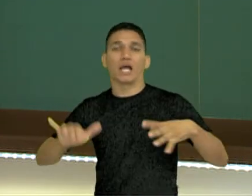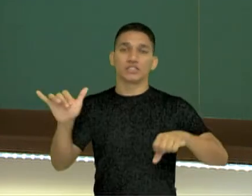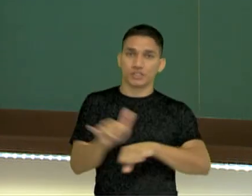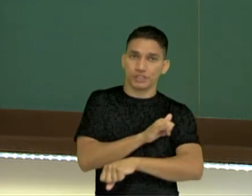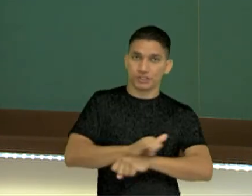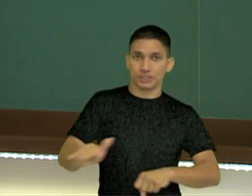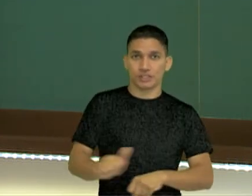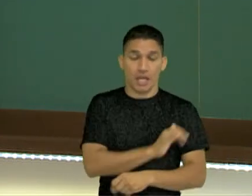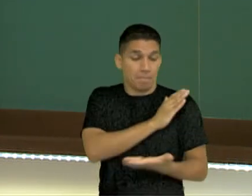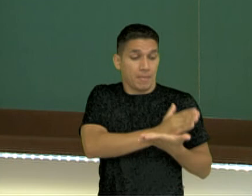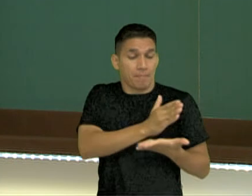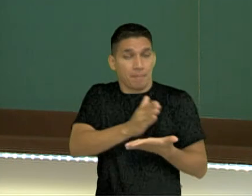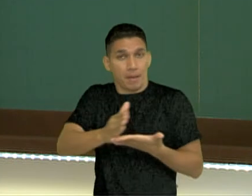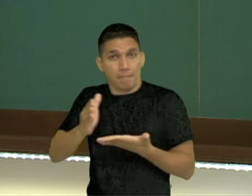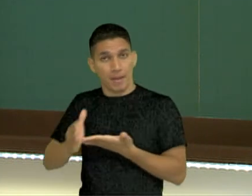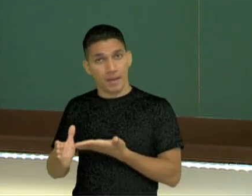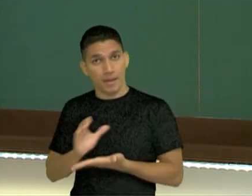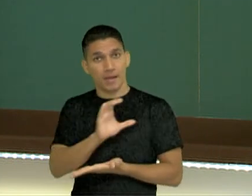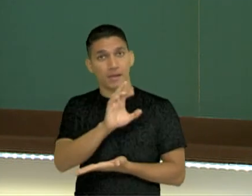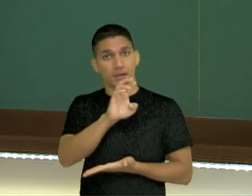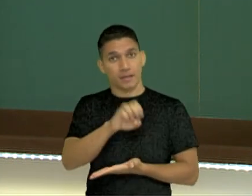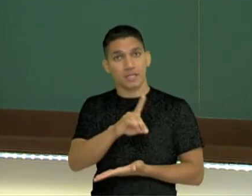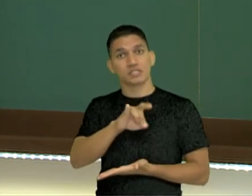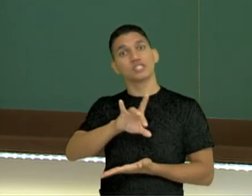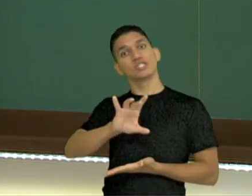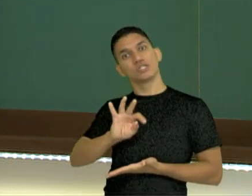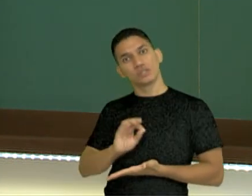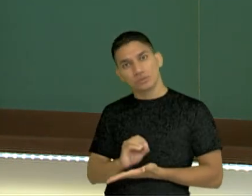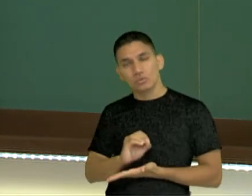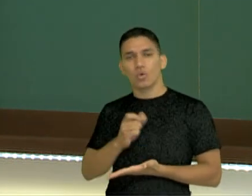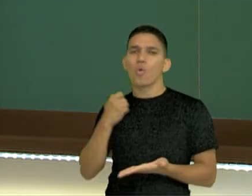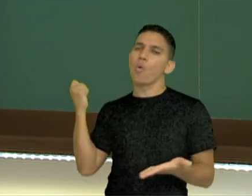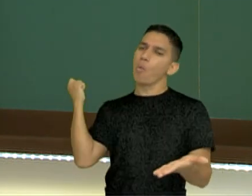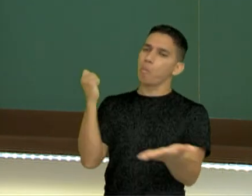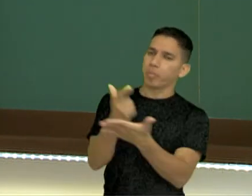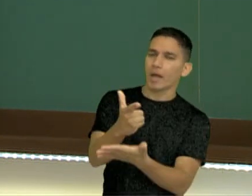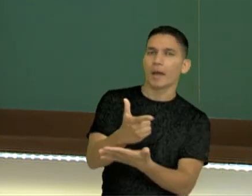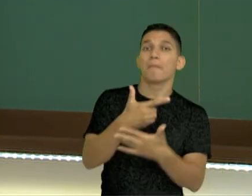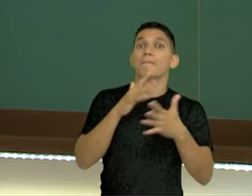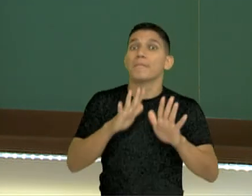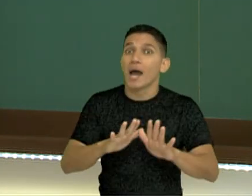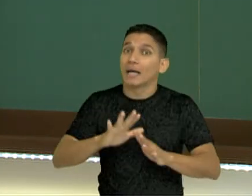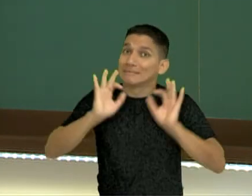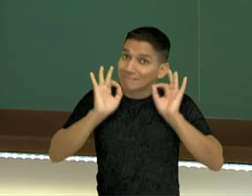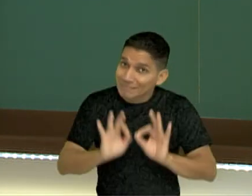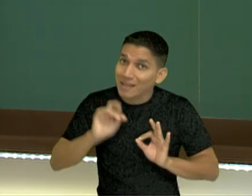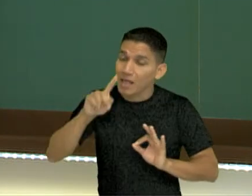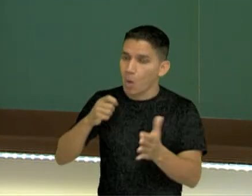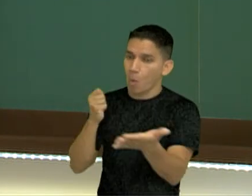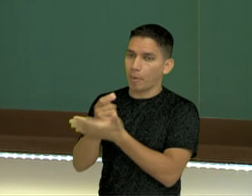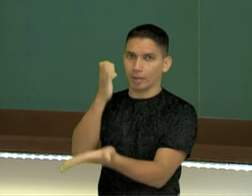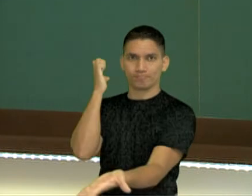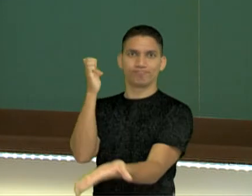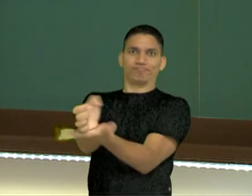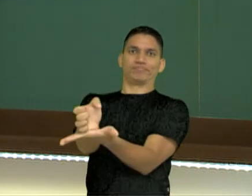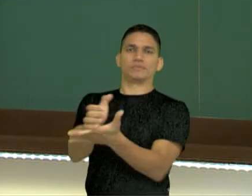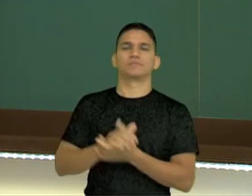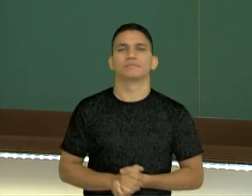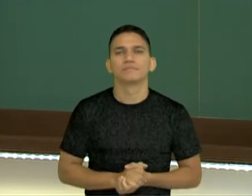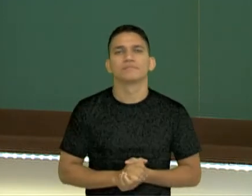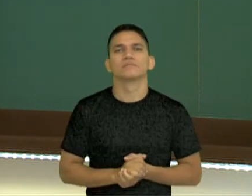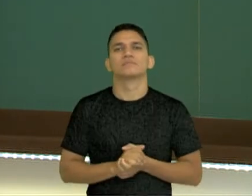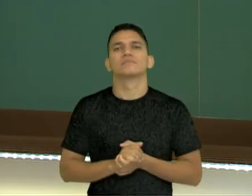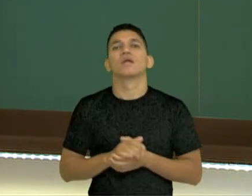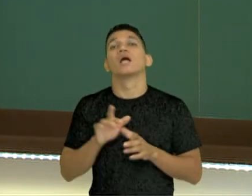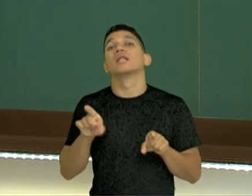eu conseguir adquirir os bens, mas o ideal é comprar à vista, né? Segundo, o planejamento